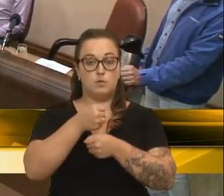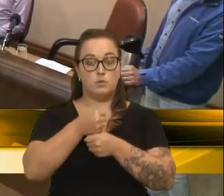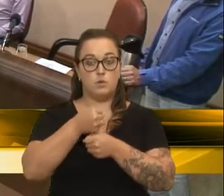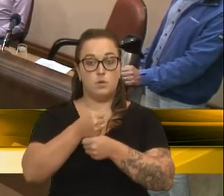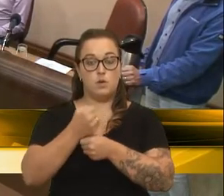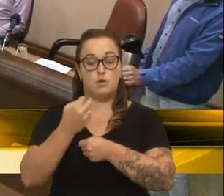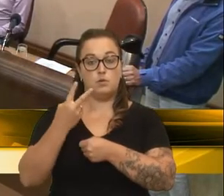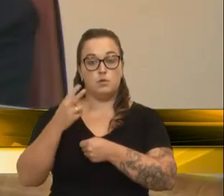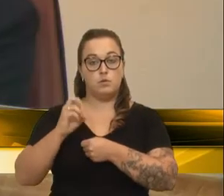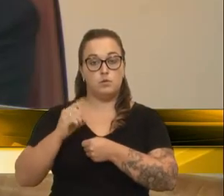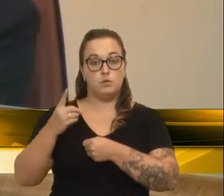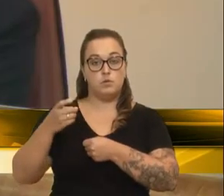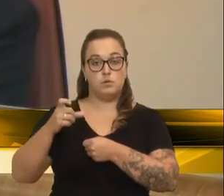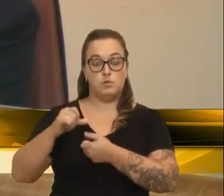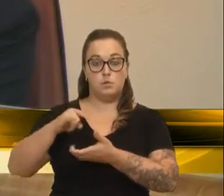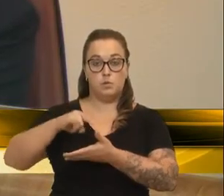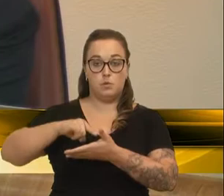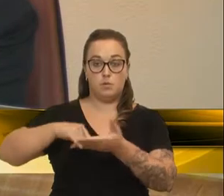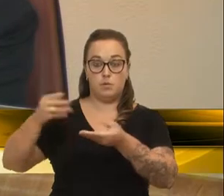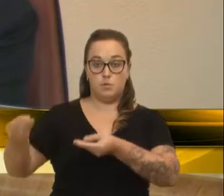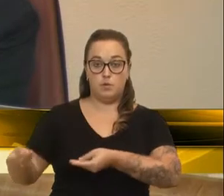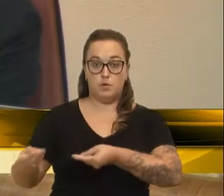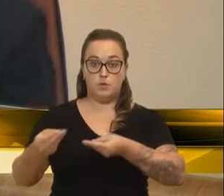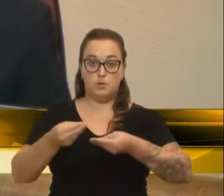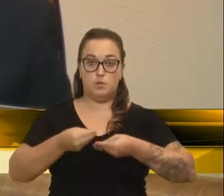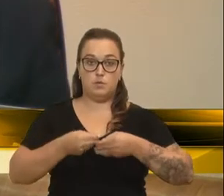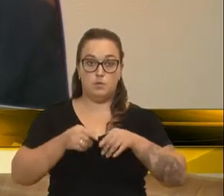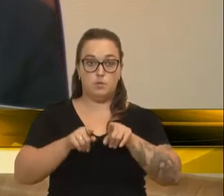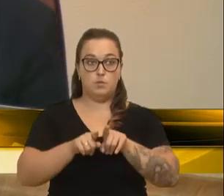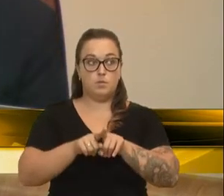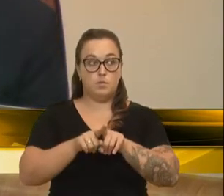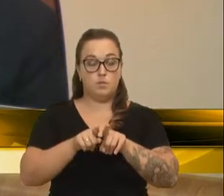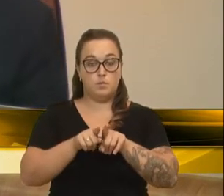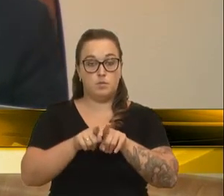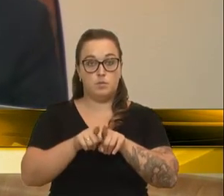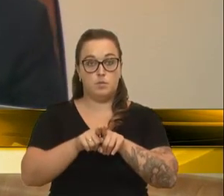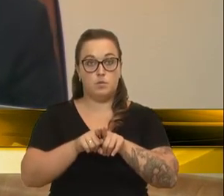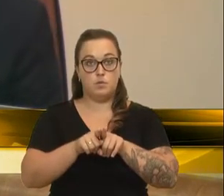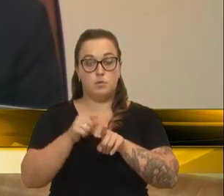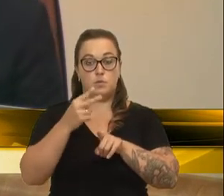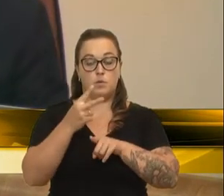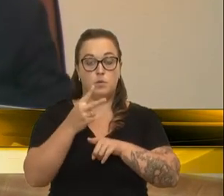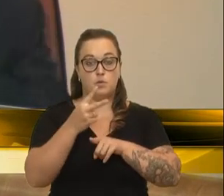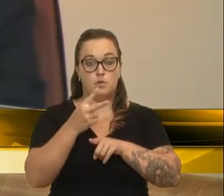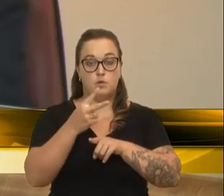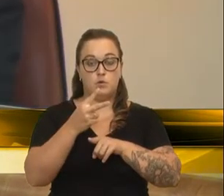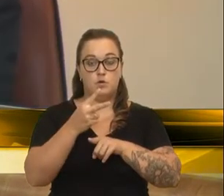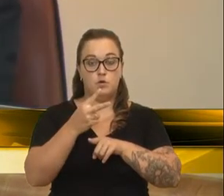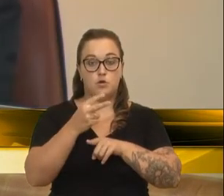Documento externo 25/2019, 4 de 2 de 2019.